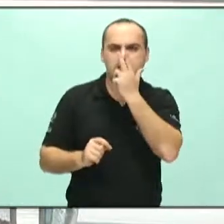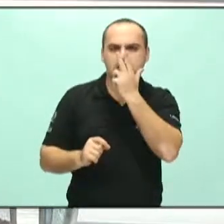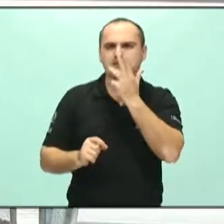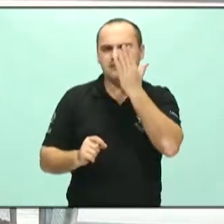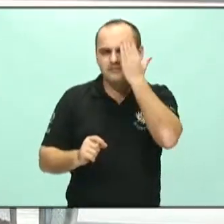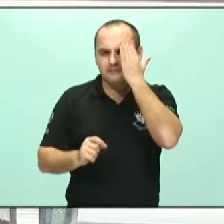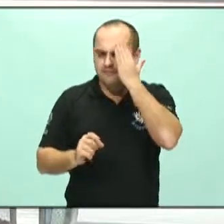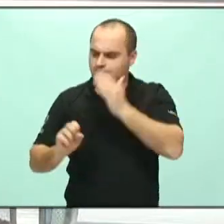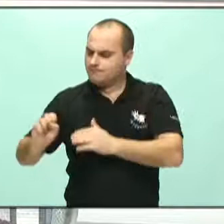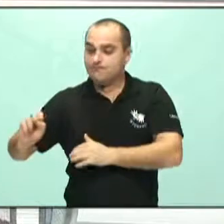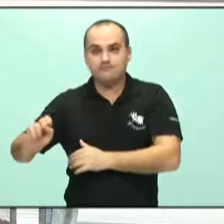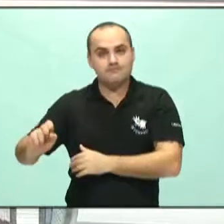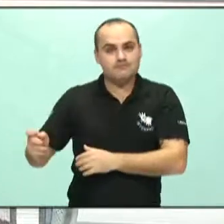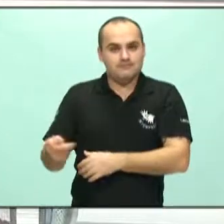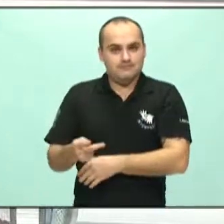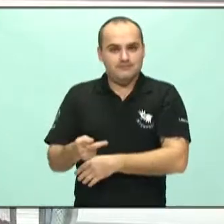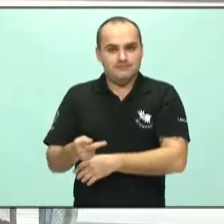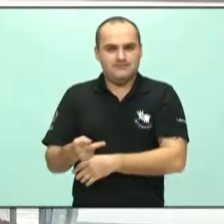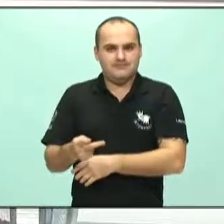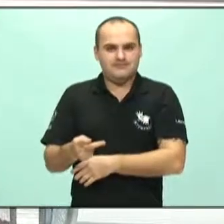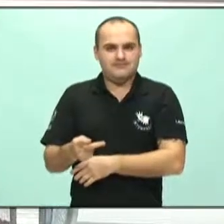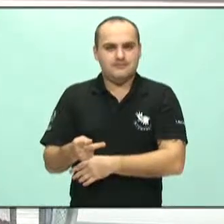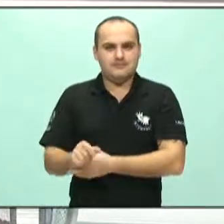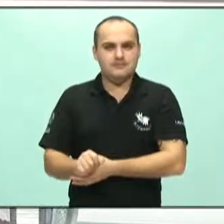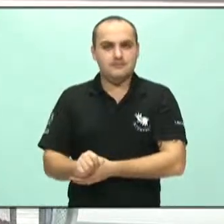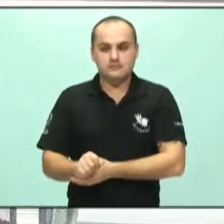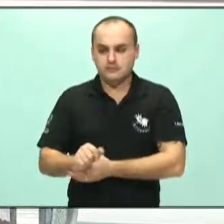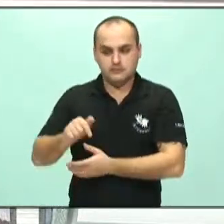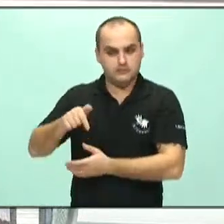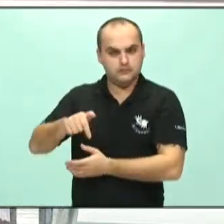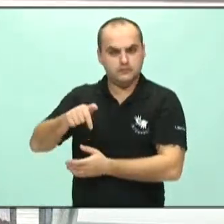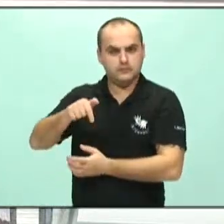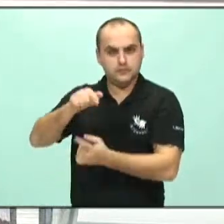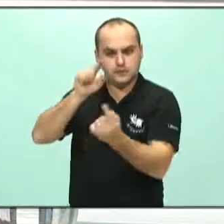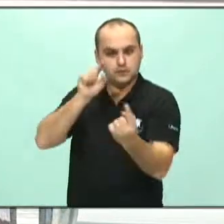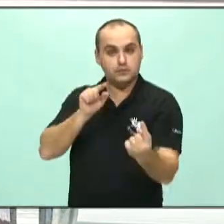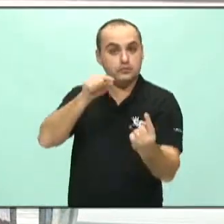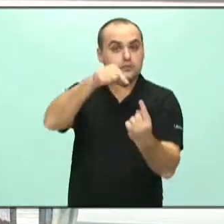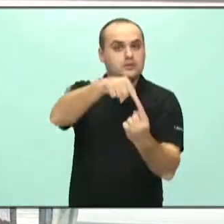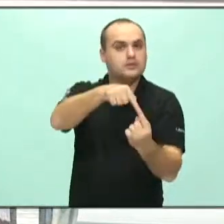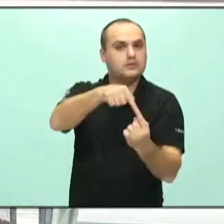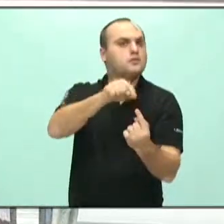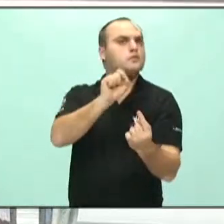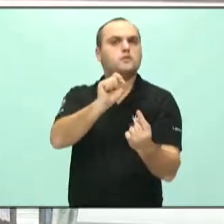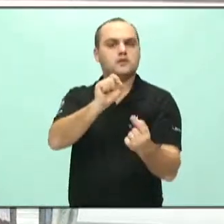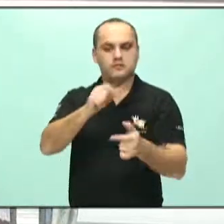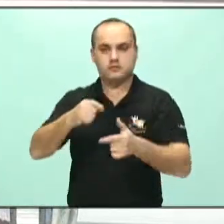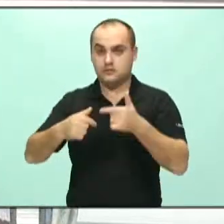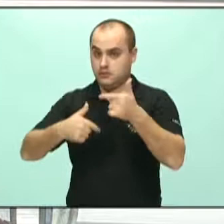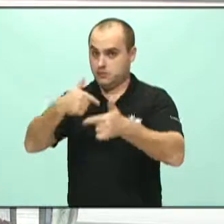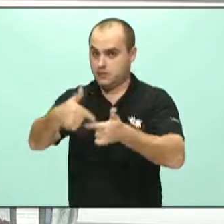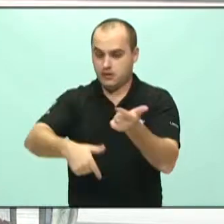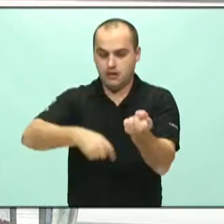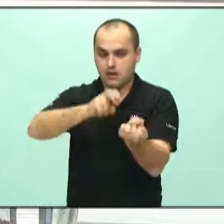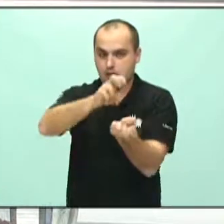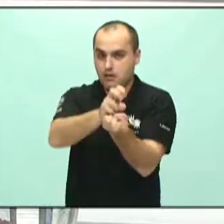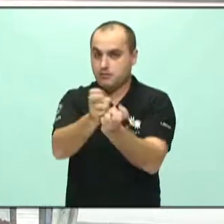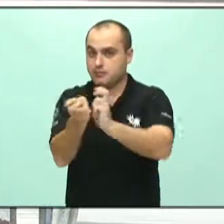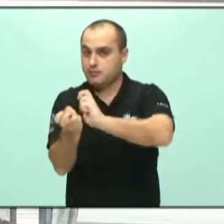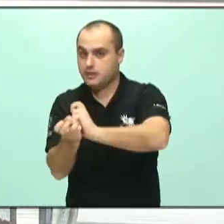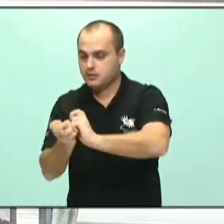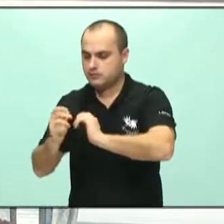espaço, uma oportunidade, no sentido de trabalhar a capoeira no